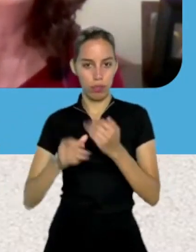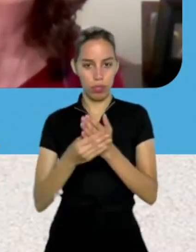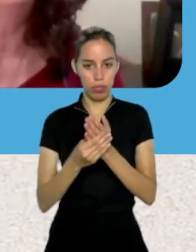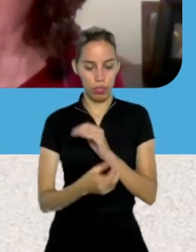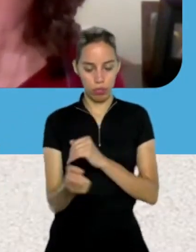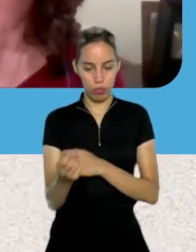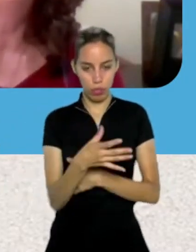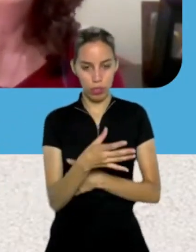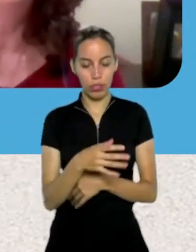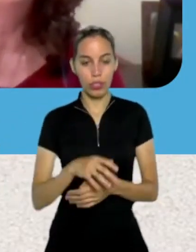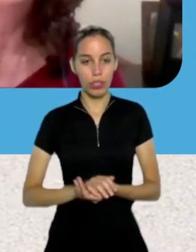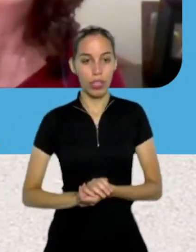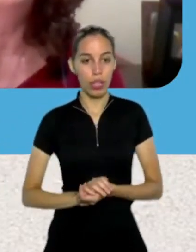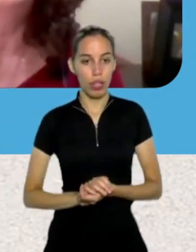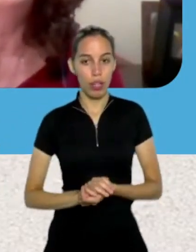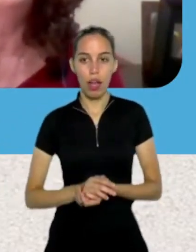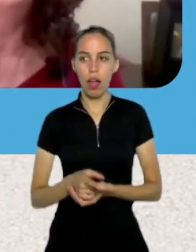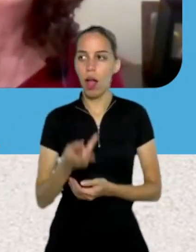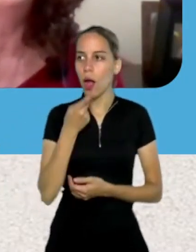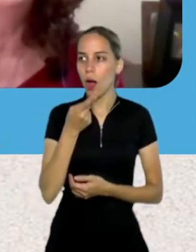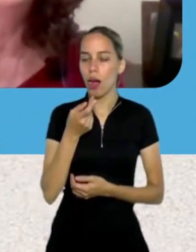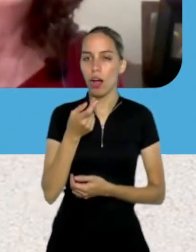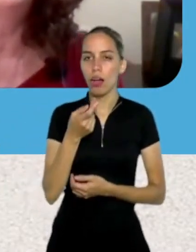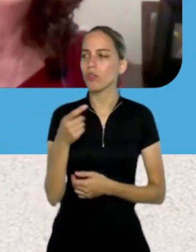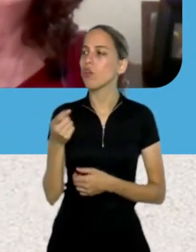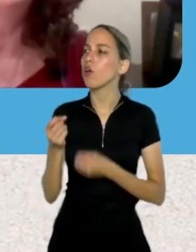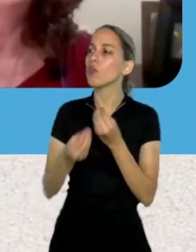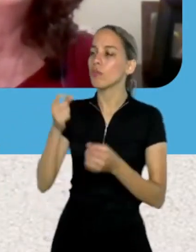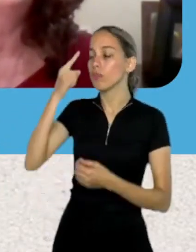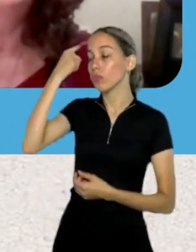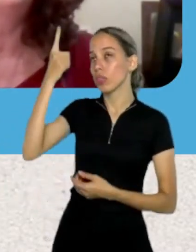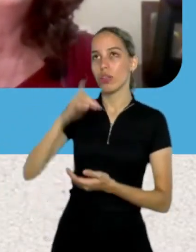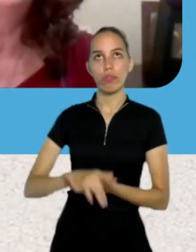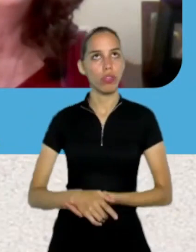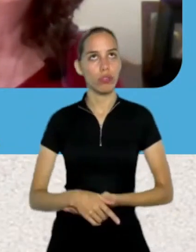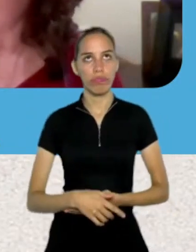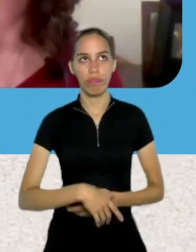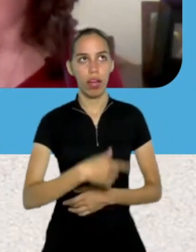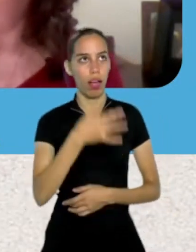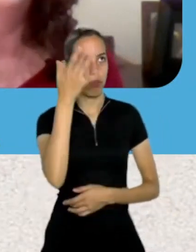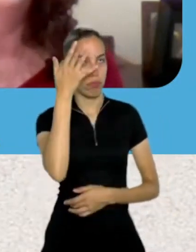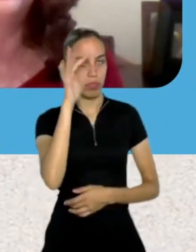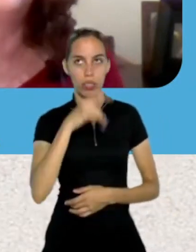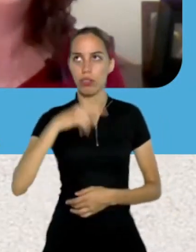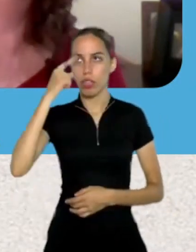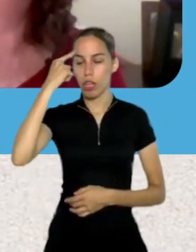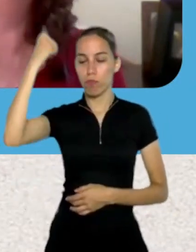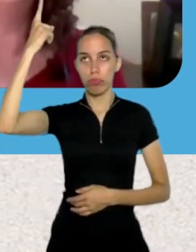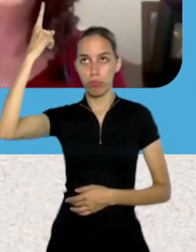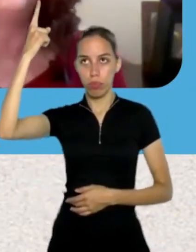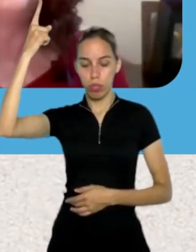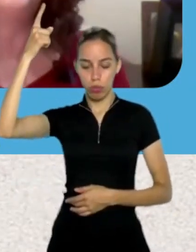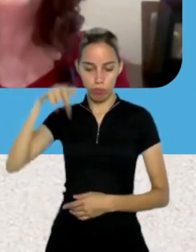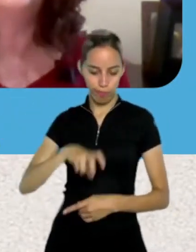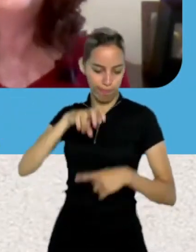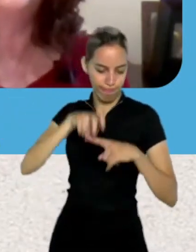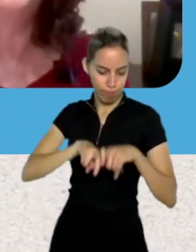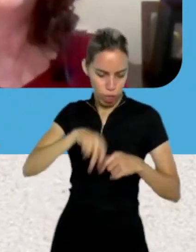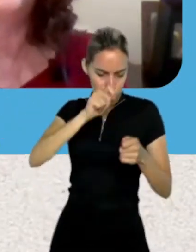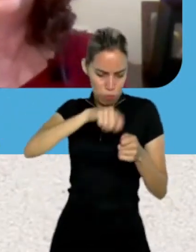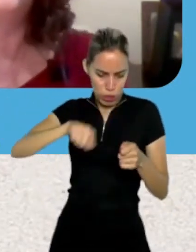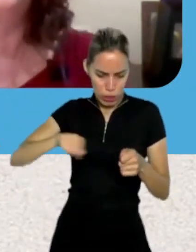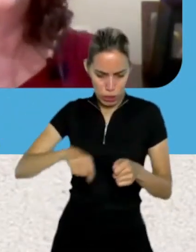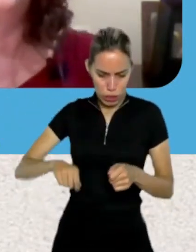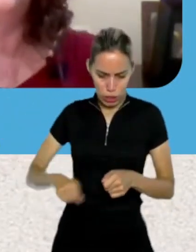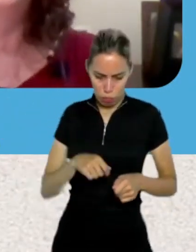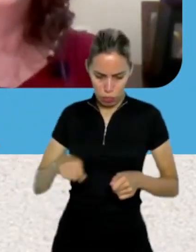você, né? Ele falou, eu não sei, eu só sei que eu recebi essa história, eu tentei escrever, pensei